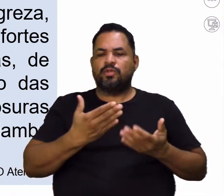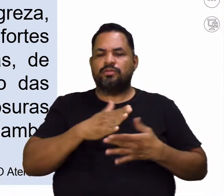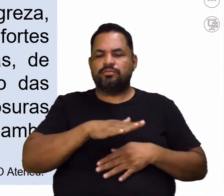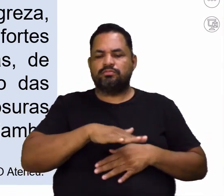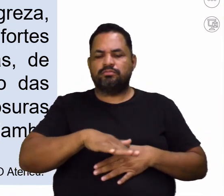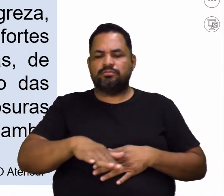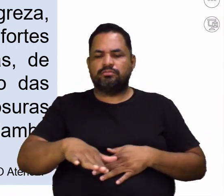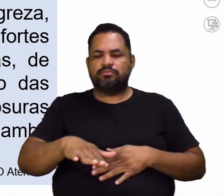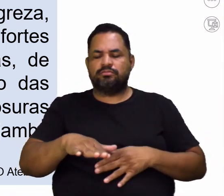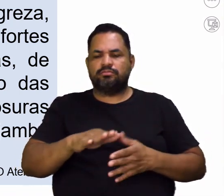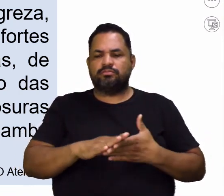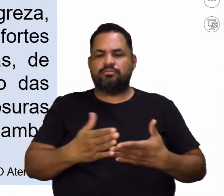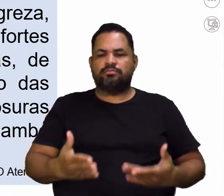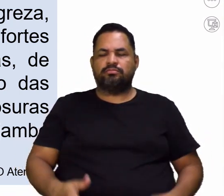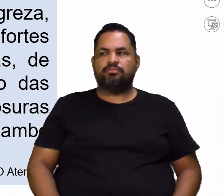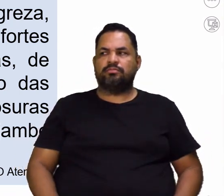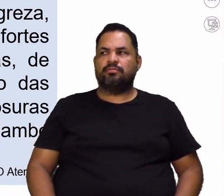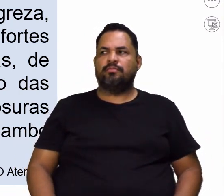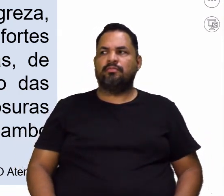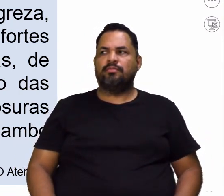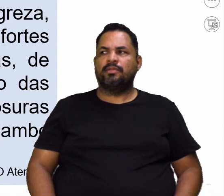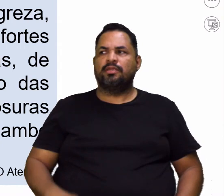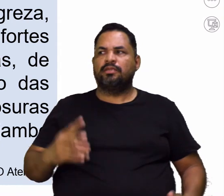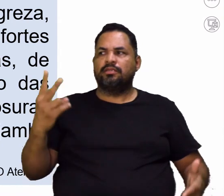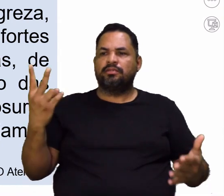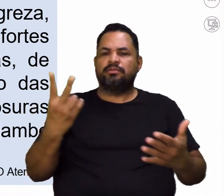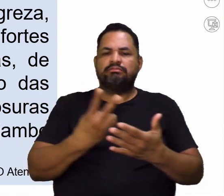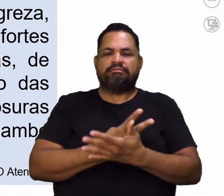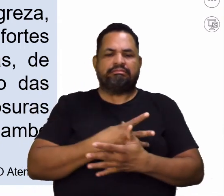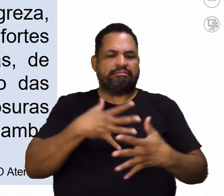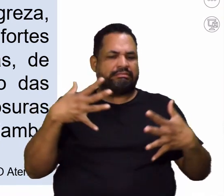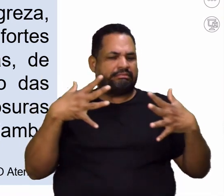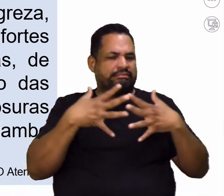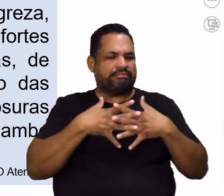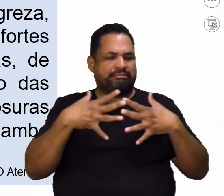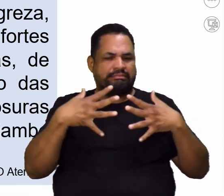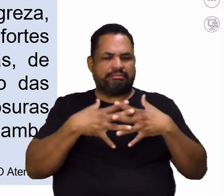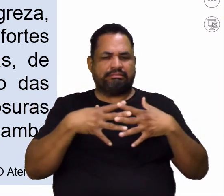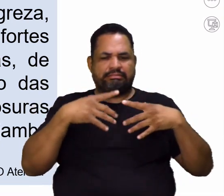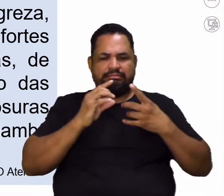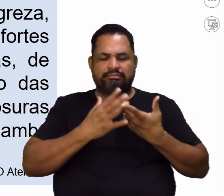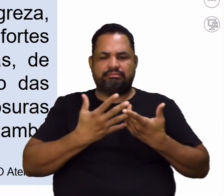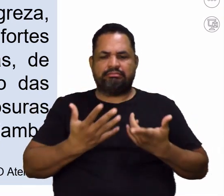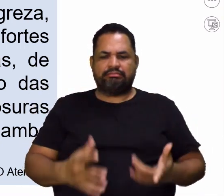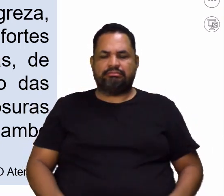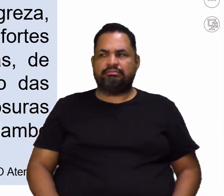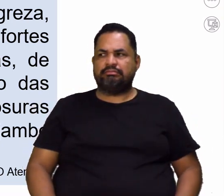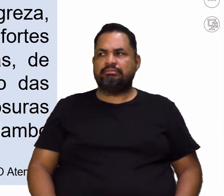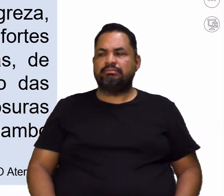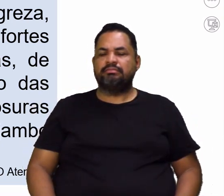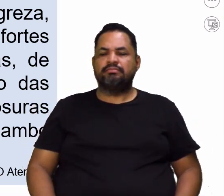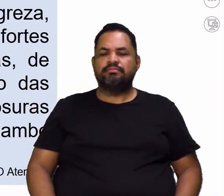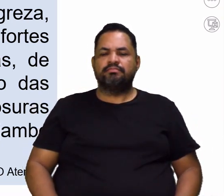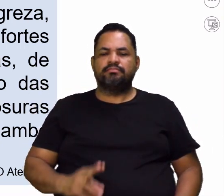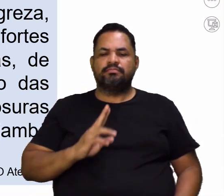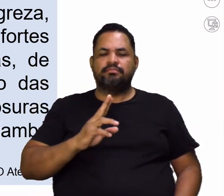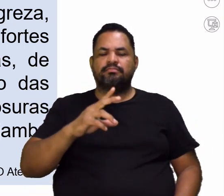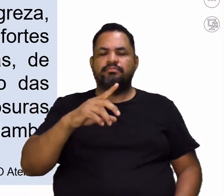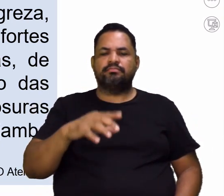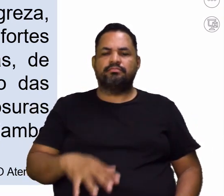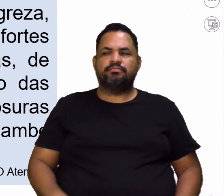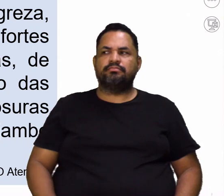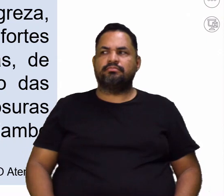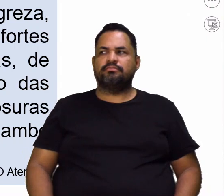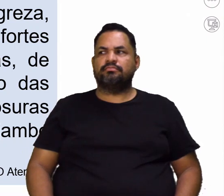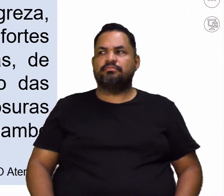estavam lá os internados acontecia briga né A questão do sempre que vence